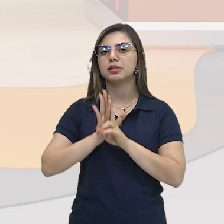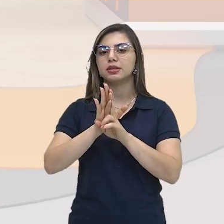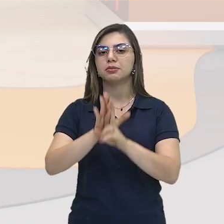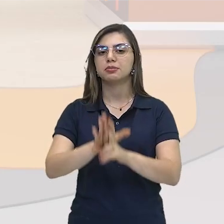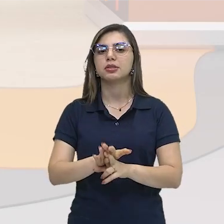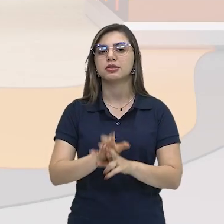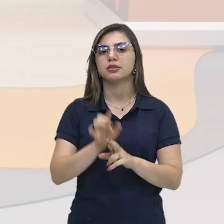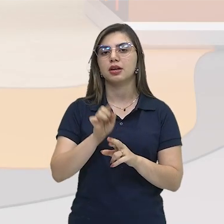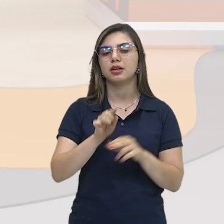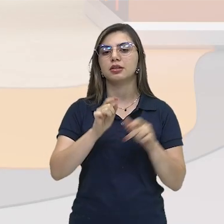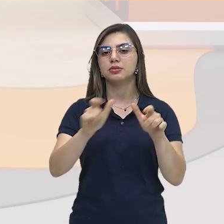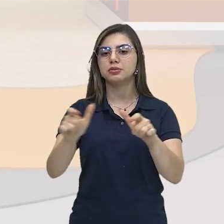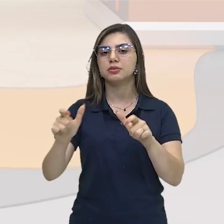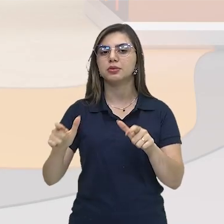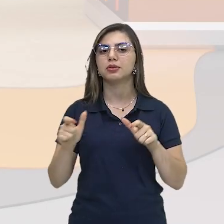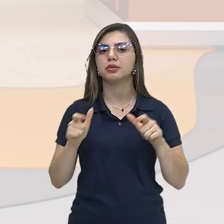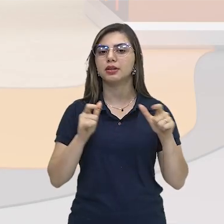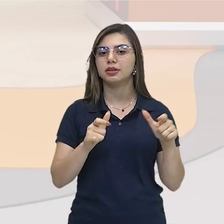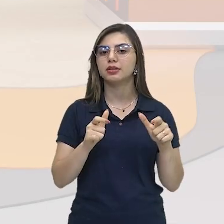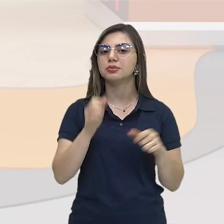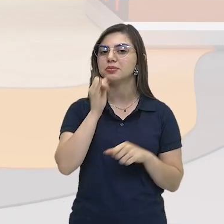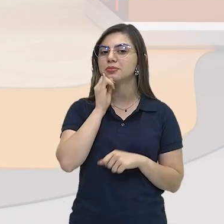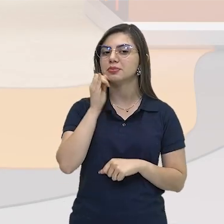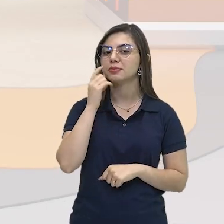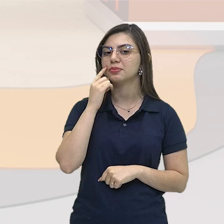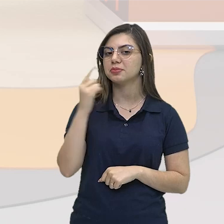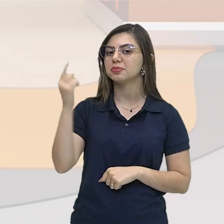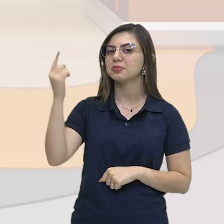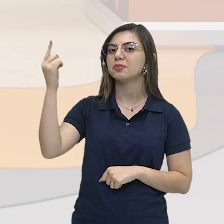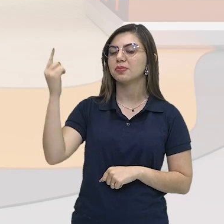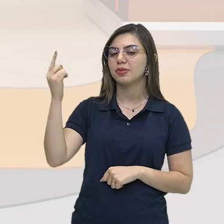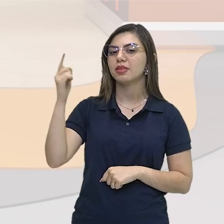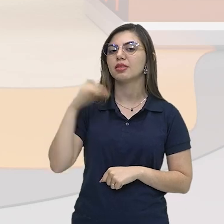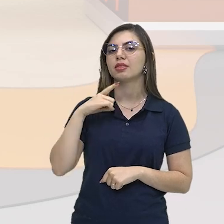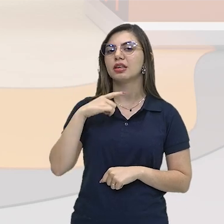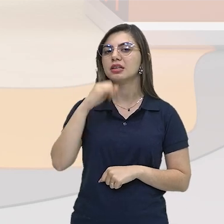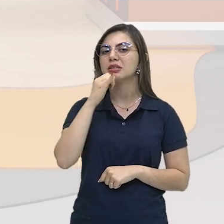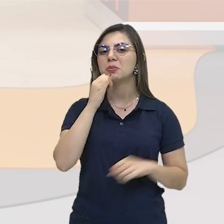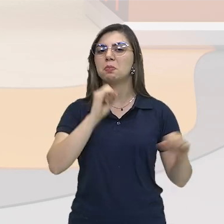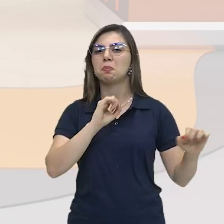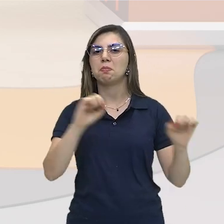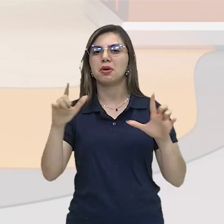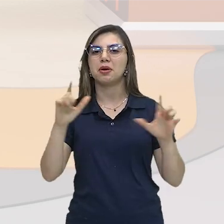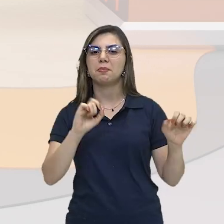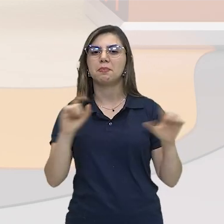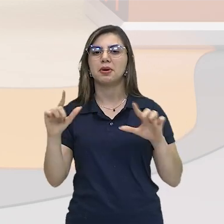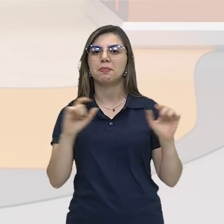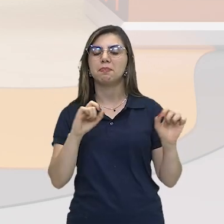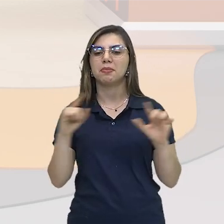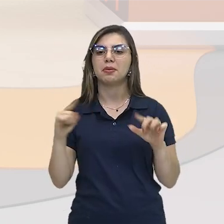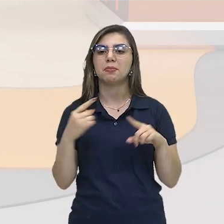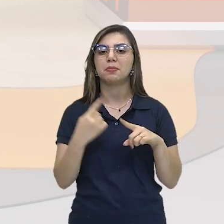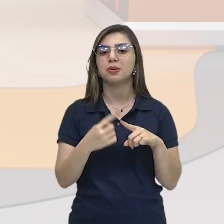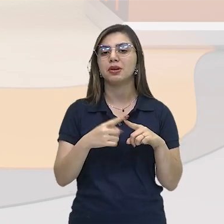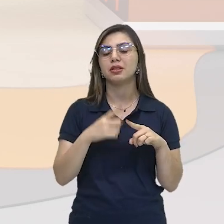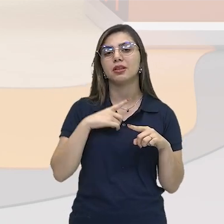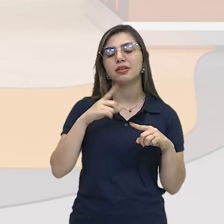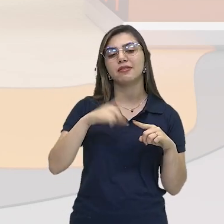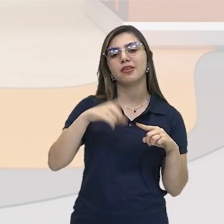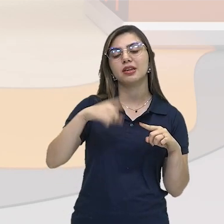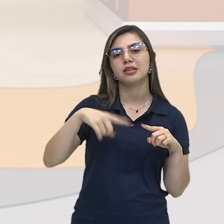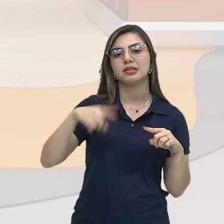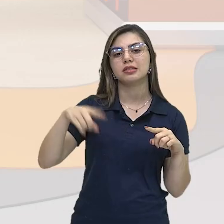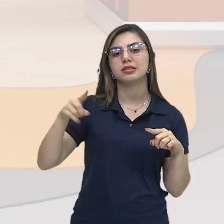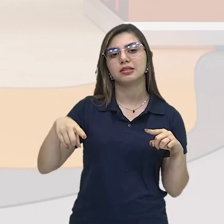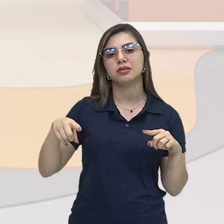esses nossos territórios, como a gente está vendo aqui diversos exemplos deles, isso porque vai variar de acordo